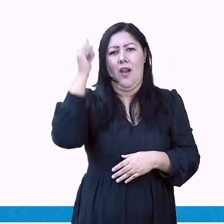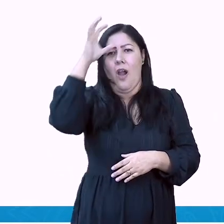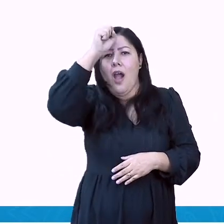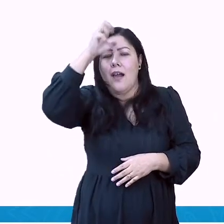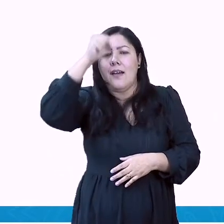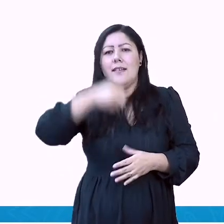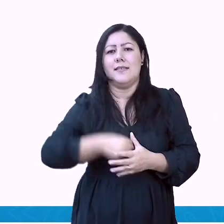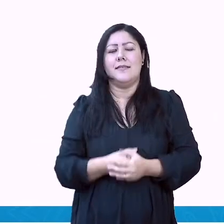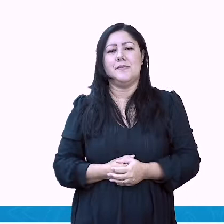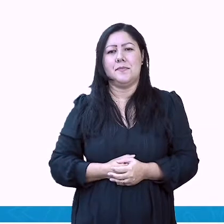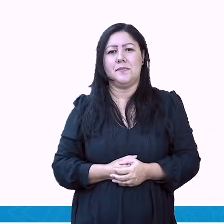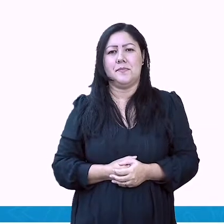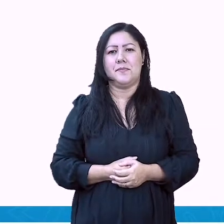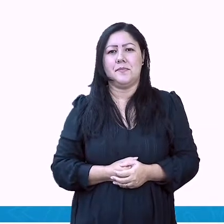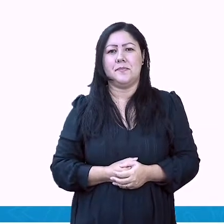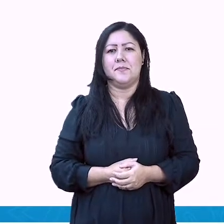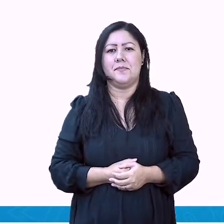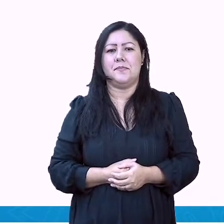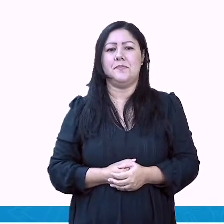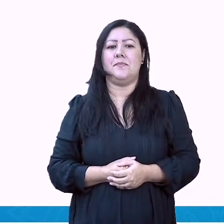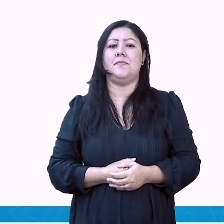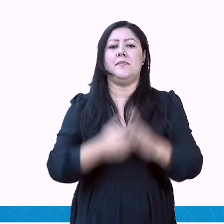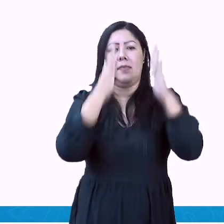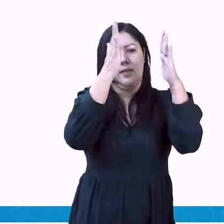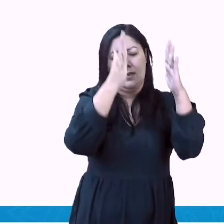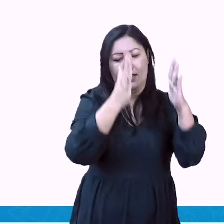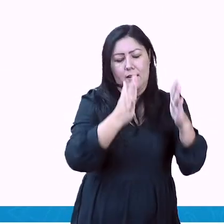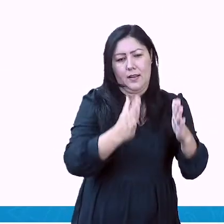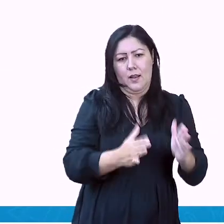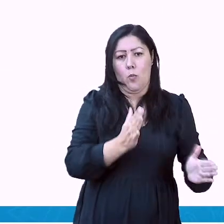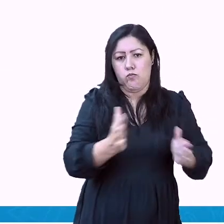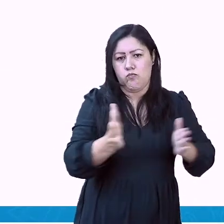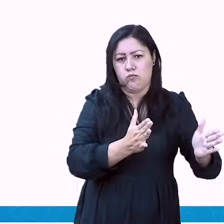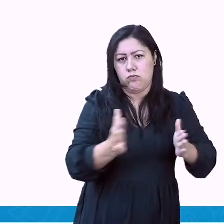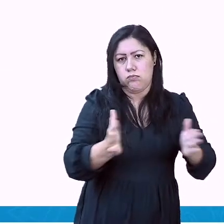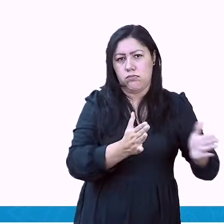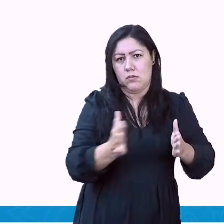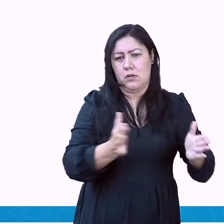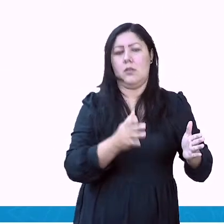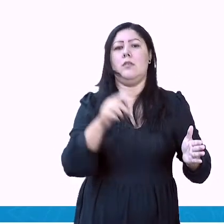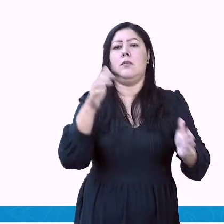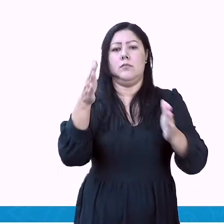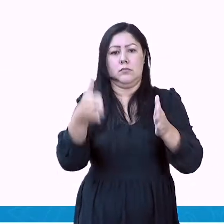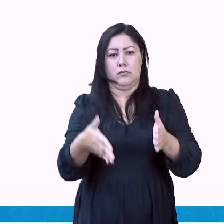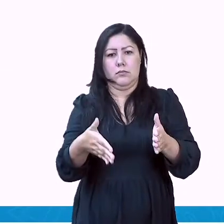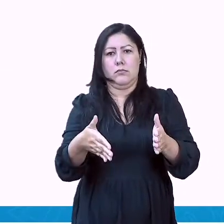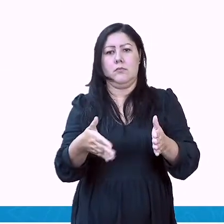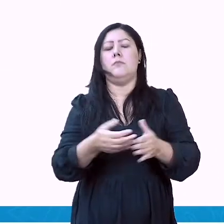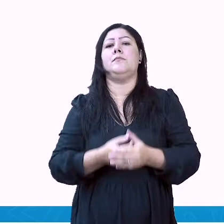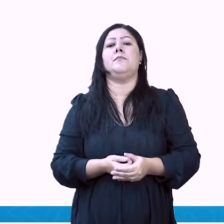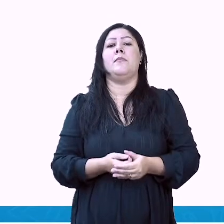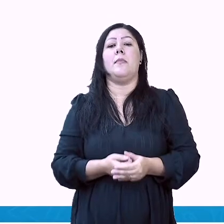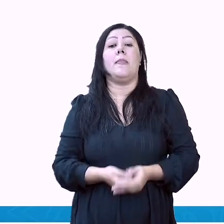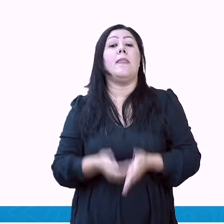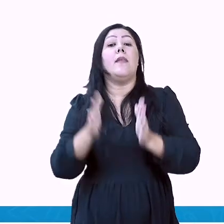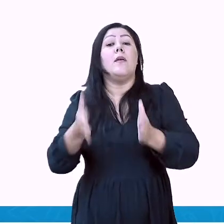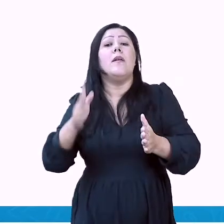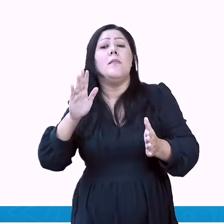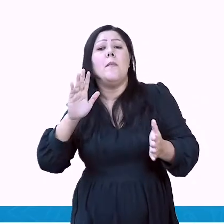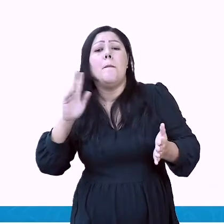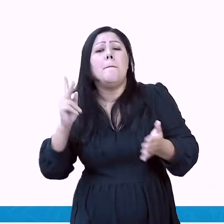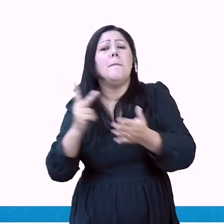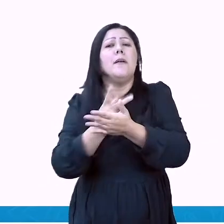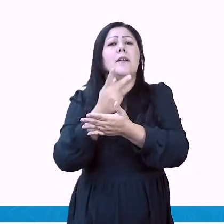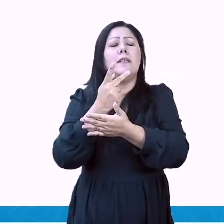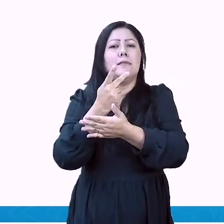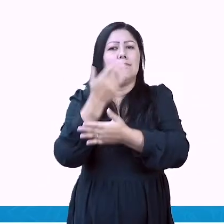tá? Você vai anotar as eras, você vai anotar cada período e o que aconteceu.